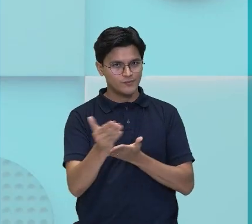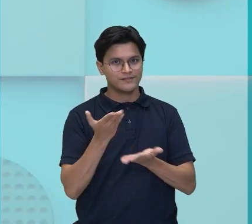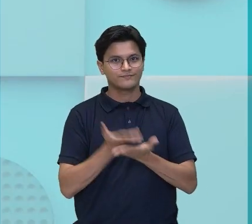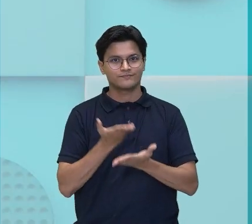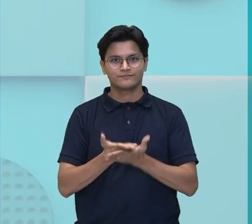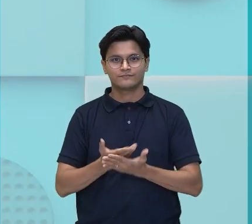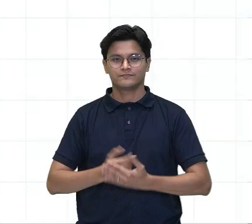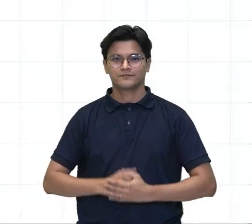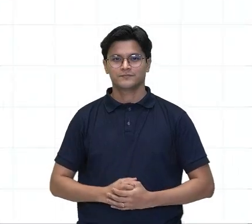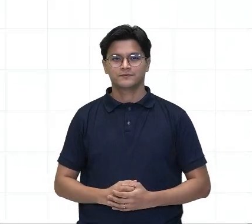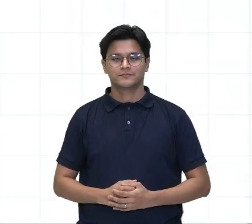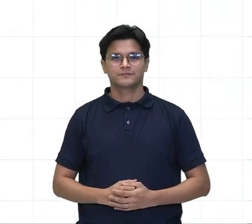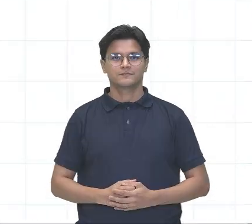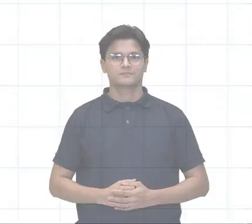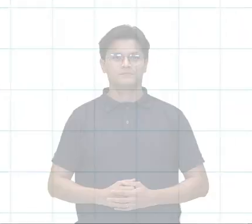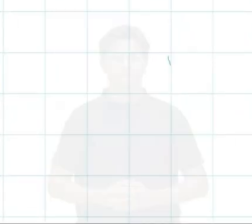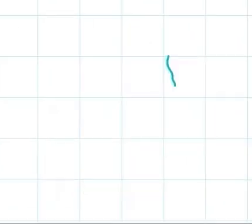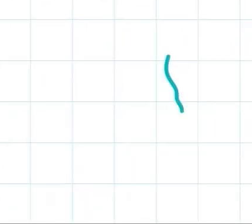aula.